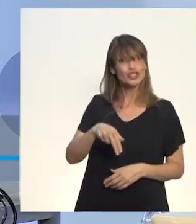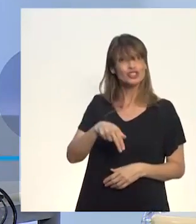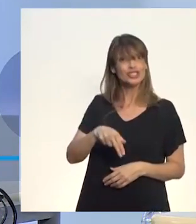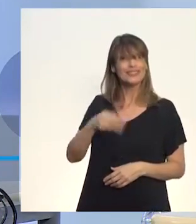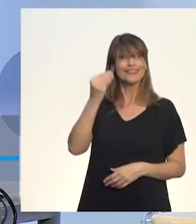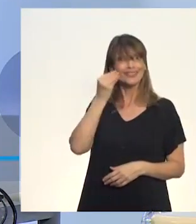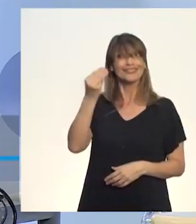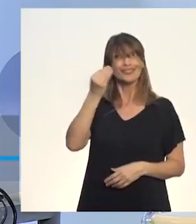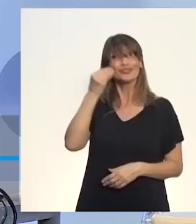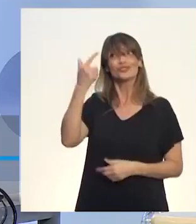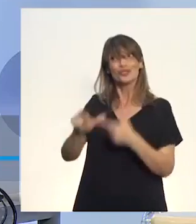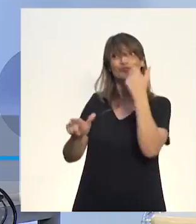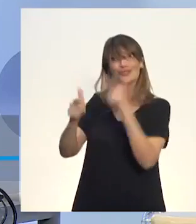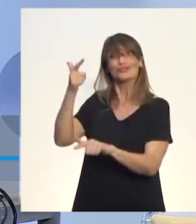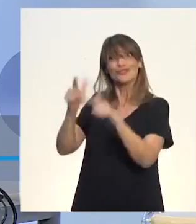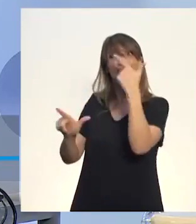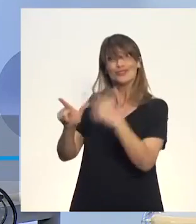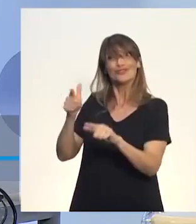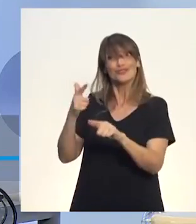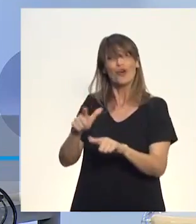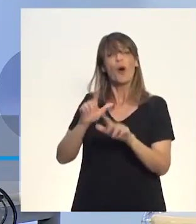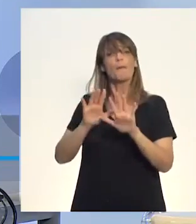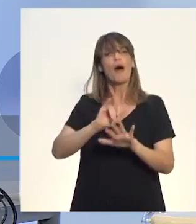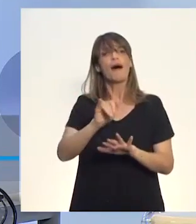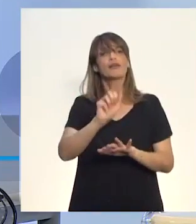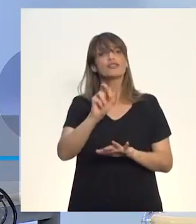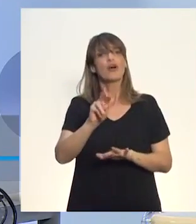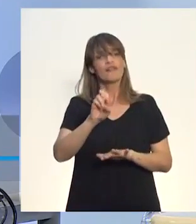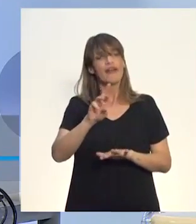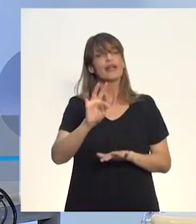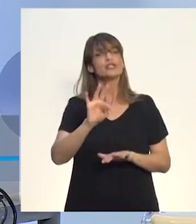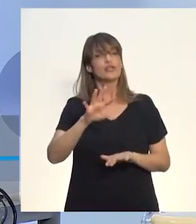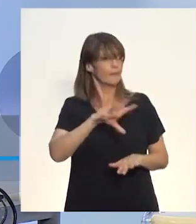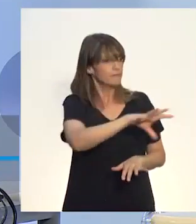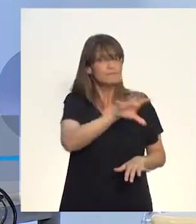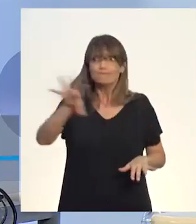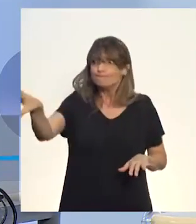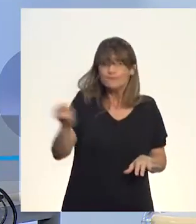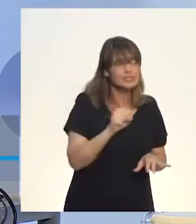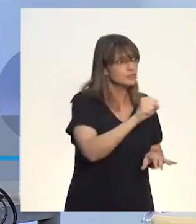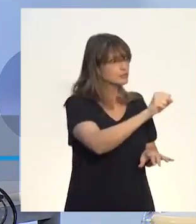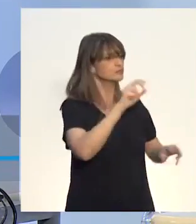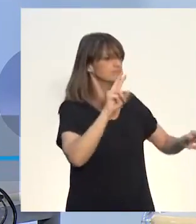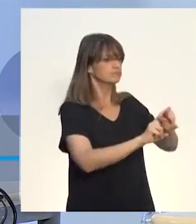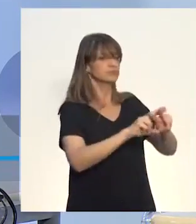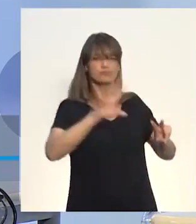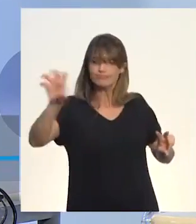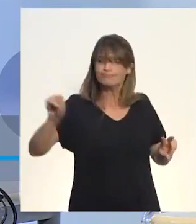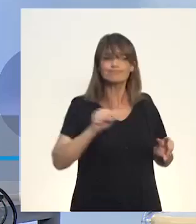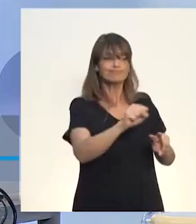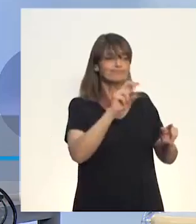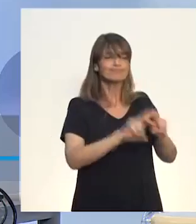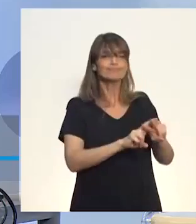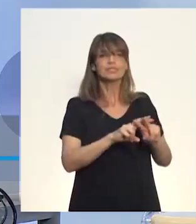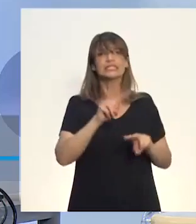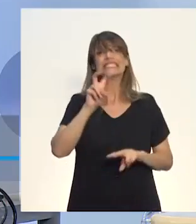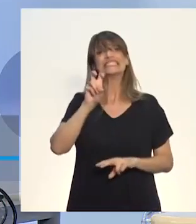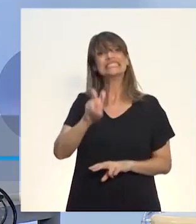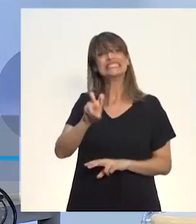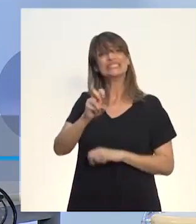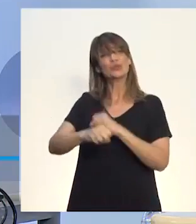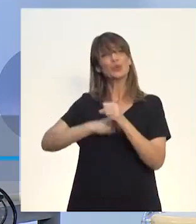as vezes que ele é recapturado por Javert, que Jean Valjean, de 5 anos, que era a sua pena inicial,